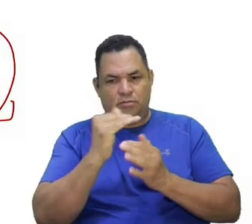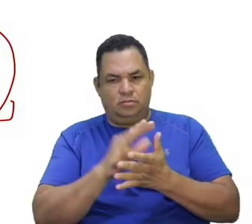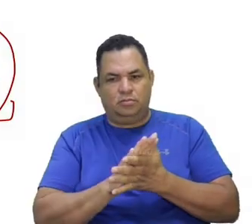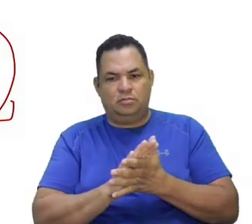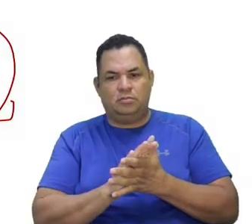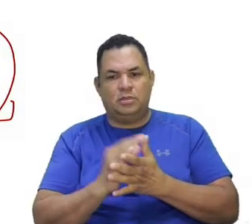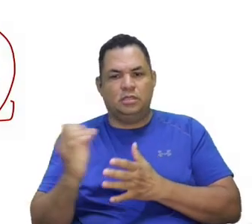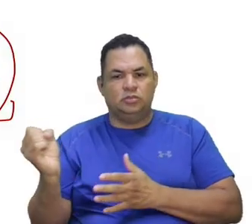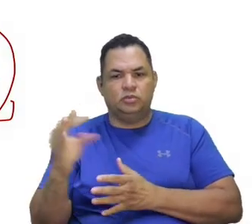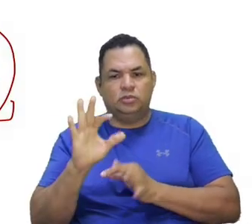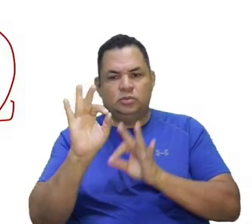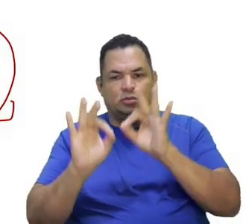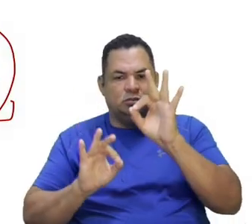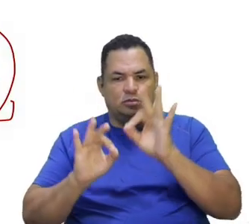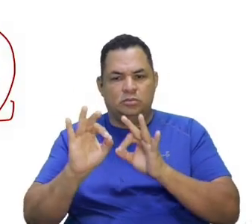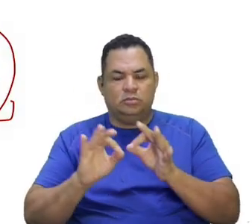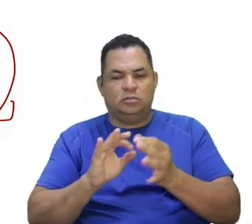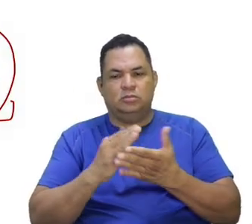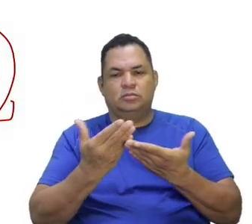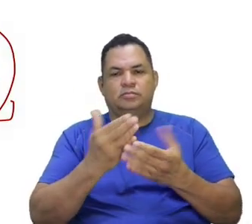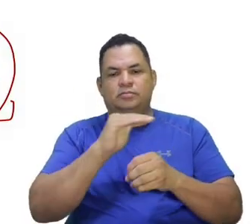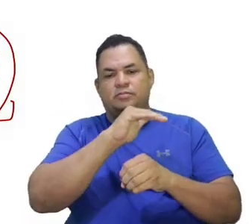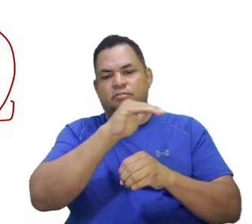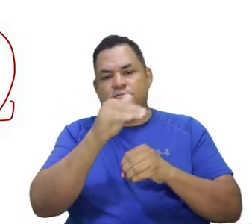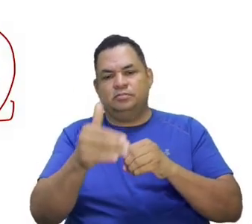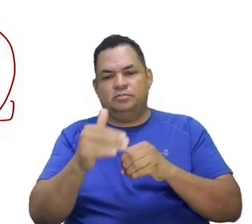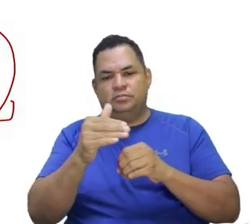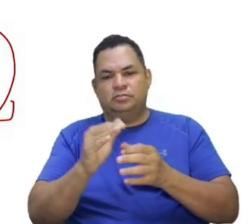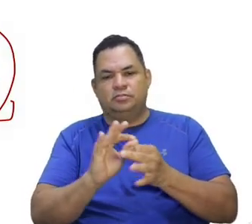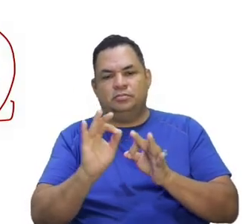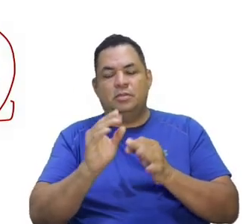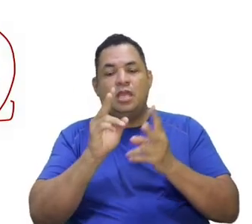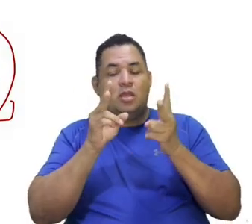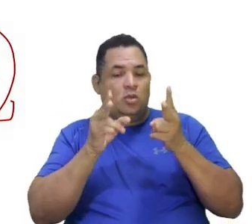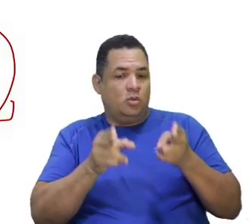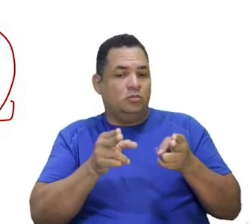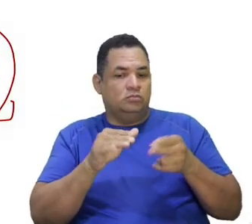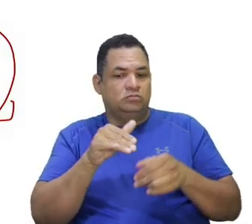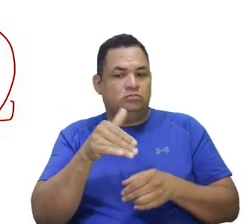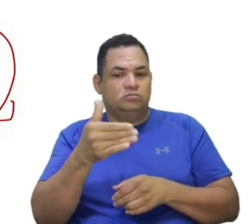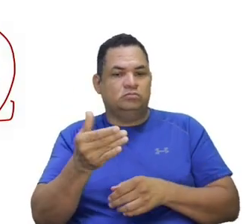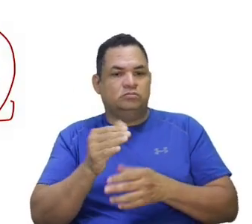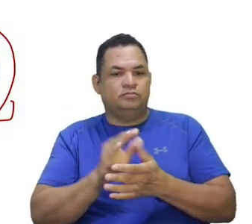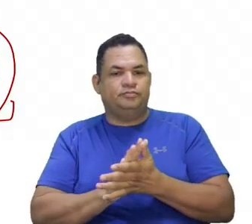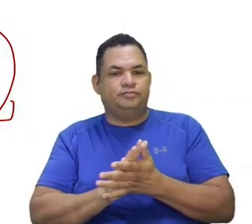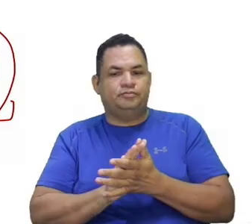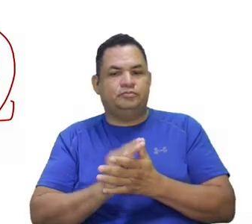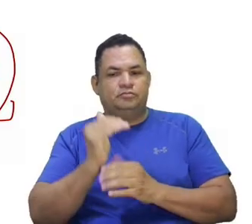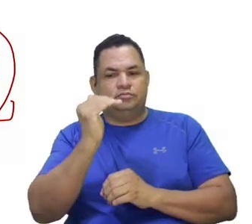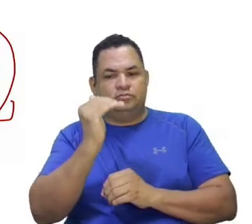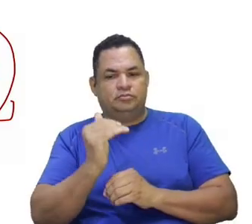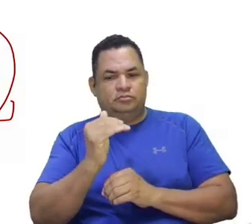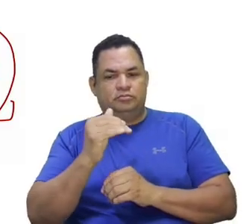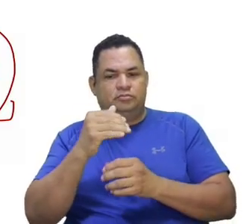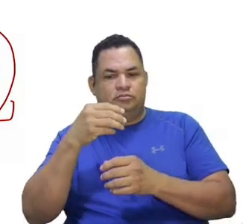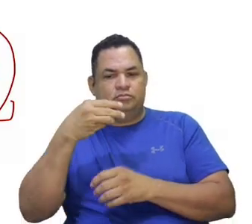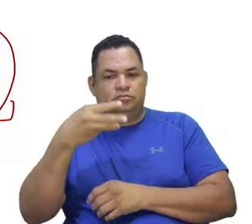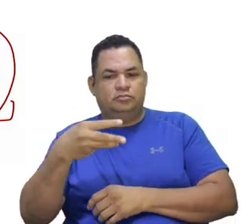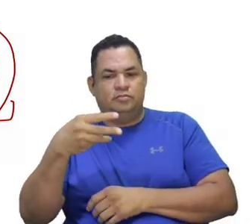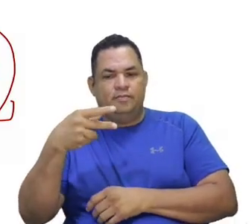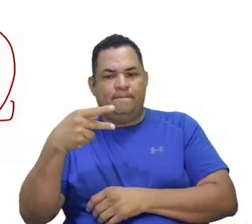a nova distribuição vai ficar igual, essa parte aqui todinha. E quando chegar lá no subnível 3, eu vou